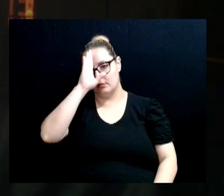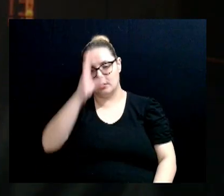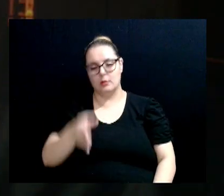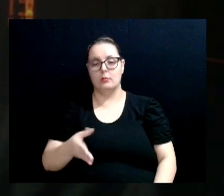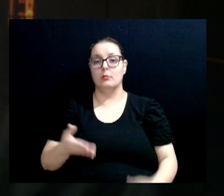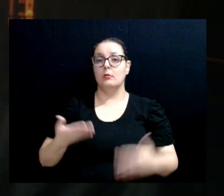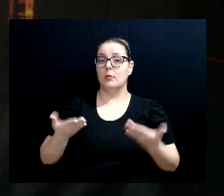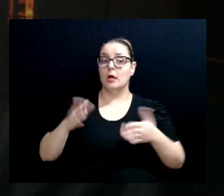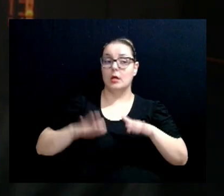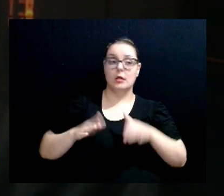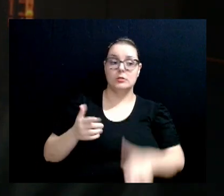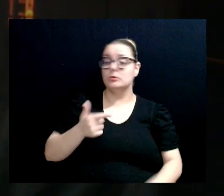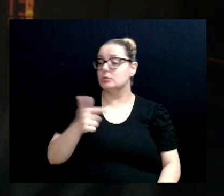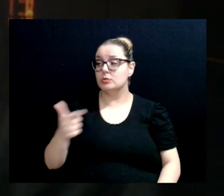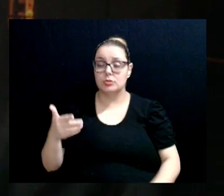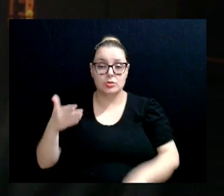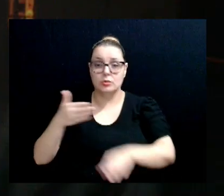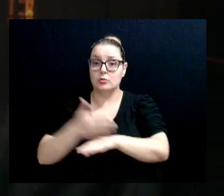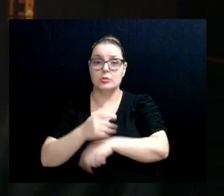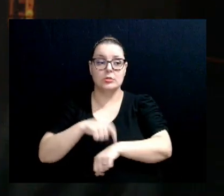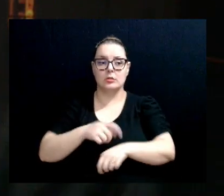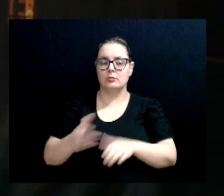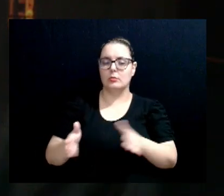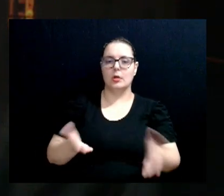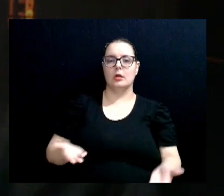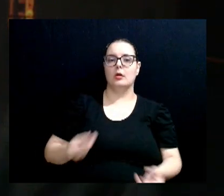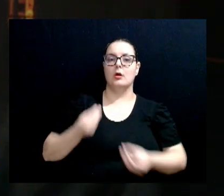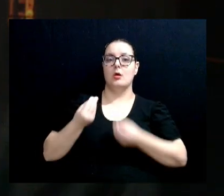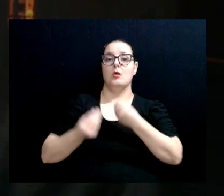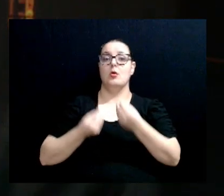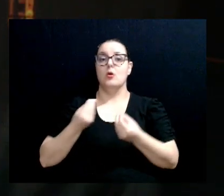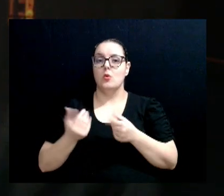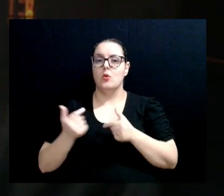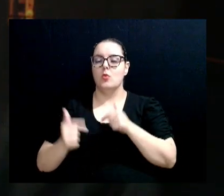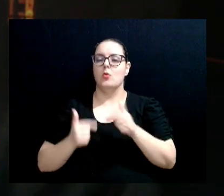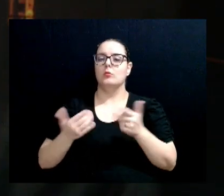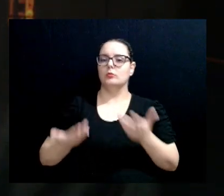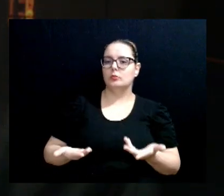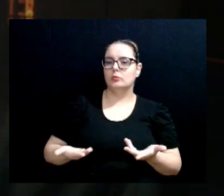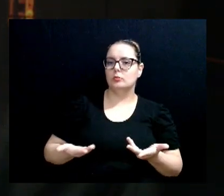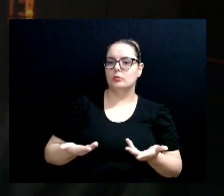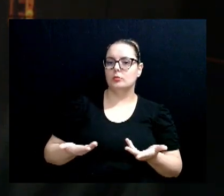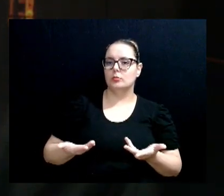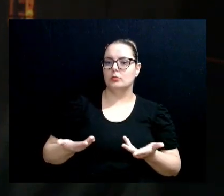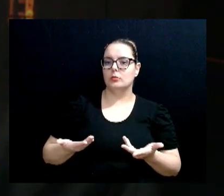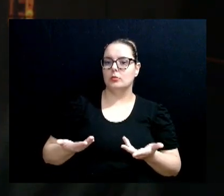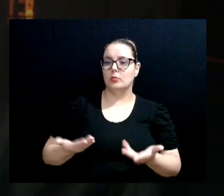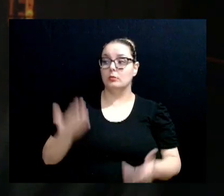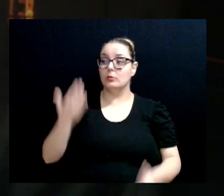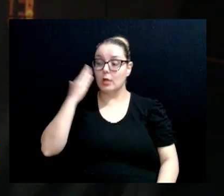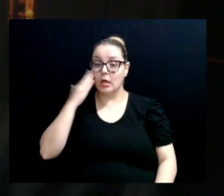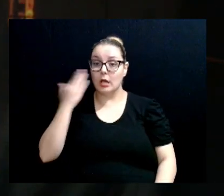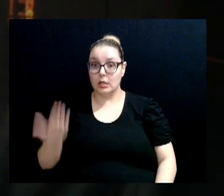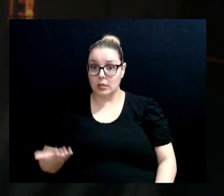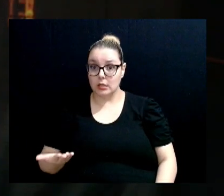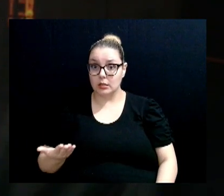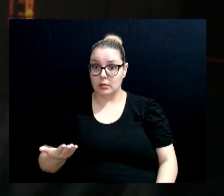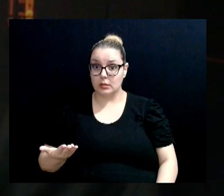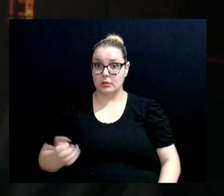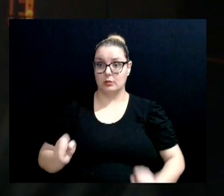tenho acesso no momento, como que eu devo trabalhar para eu entender que tá tudo